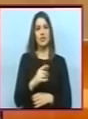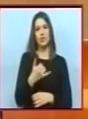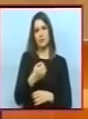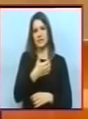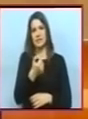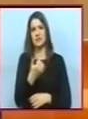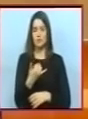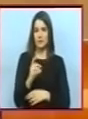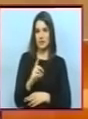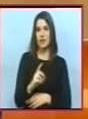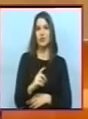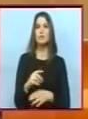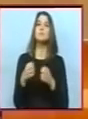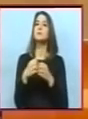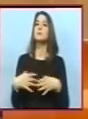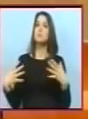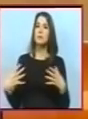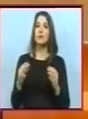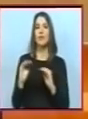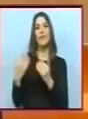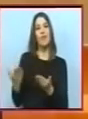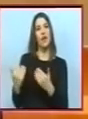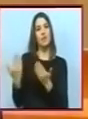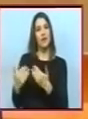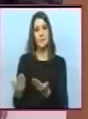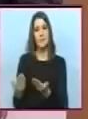sobretudo, um aumento do número de doações